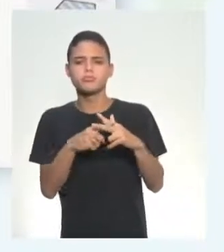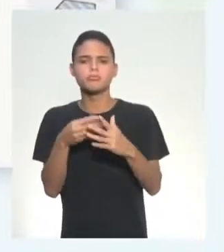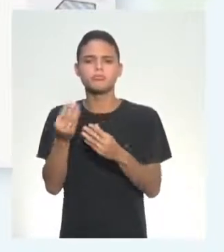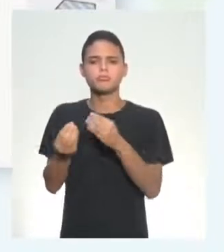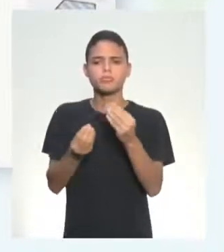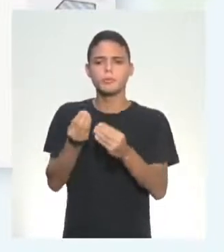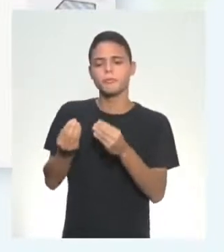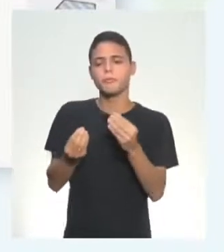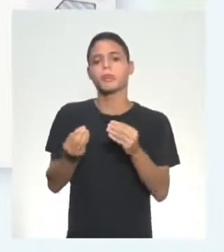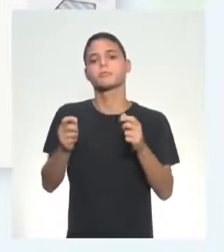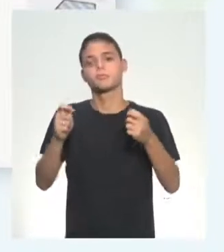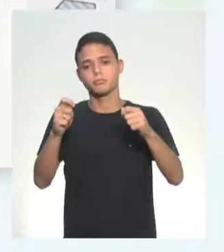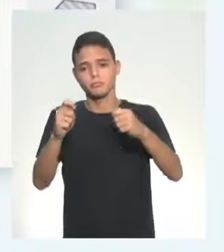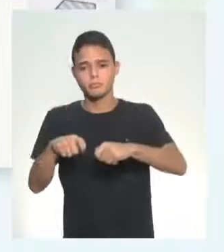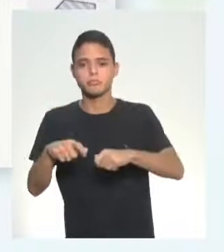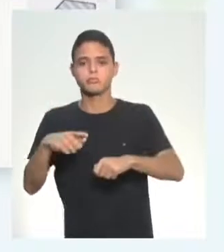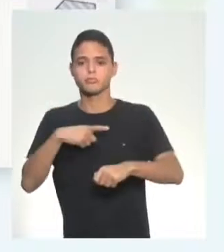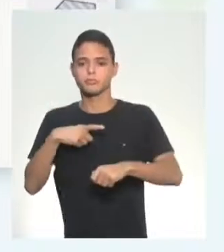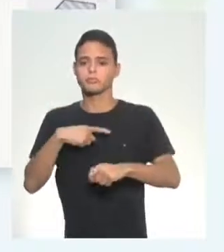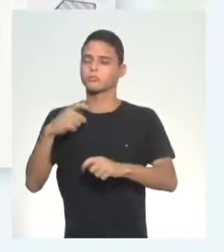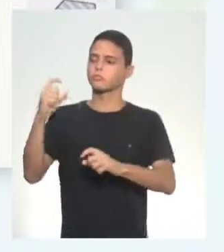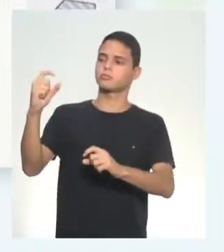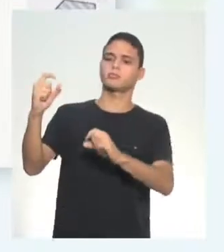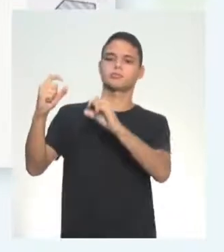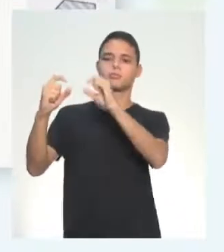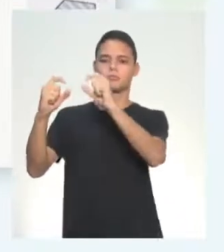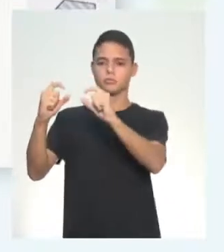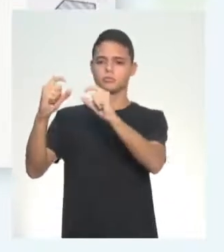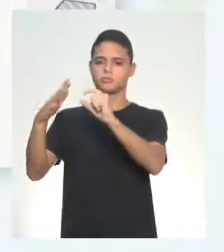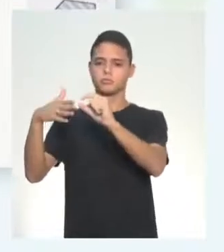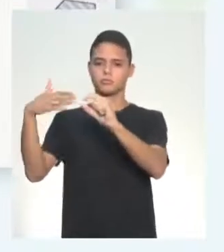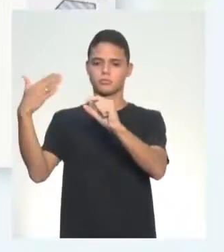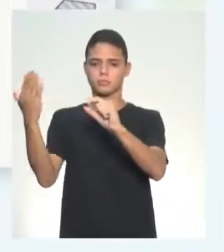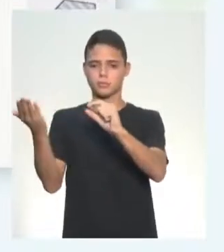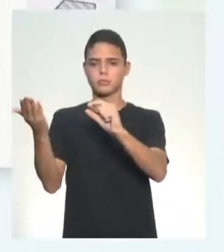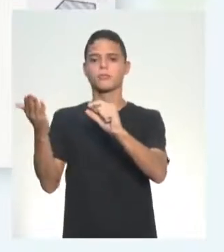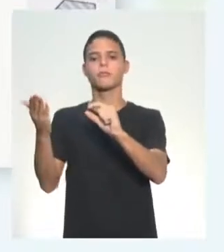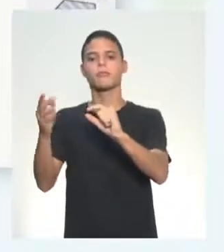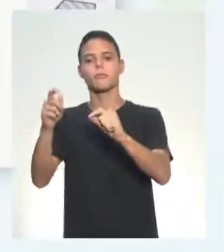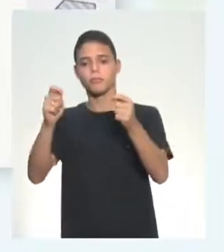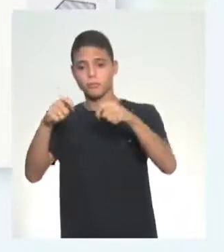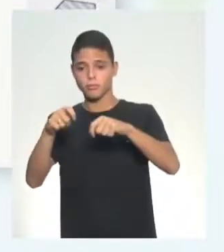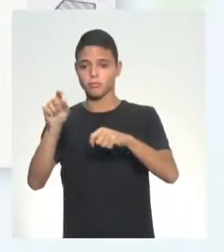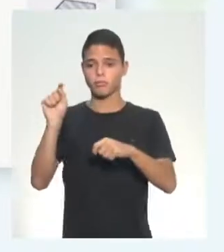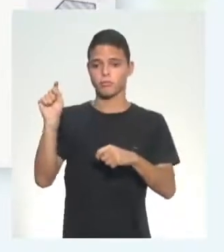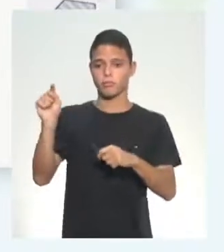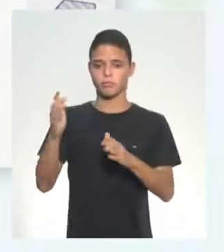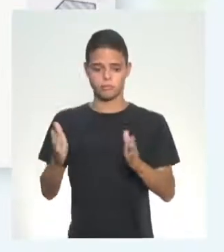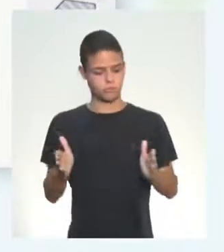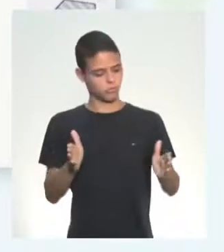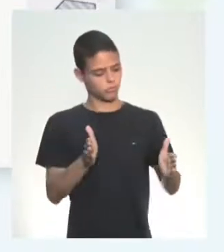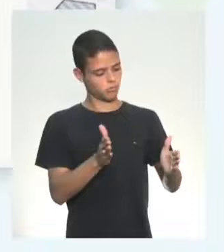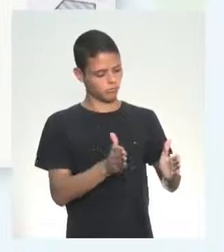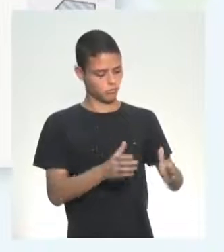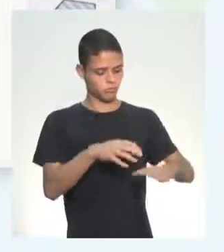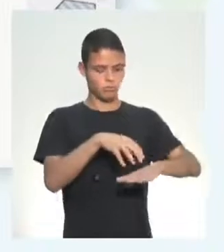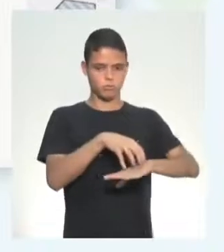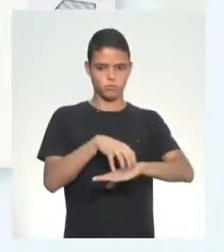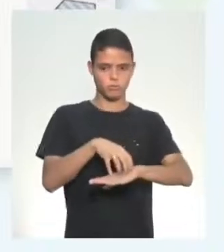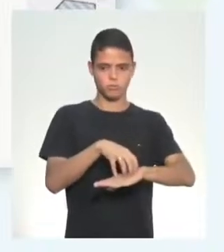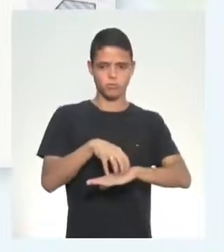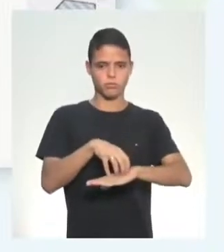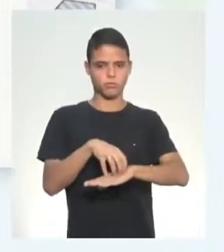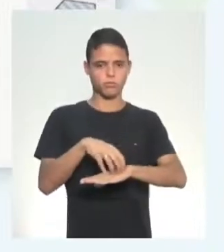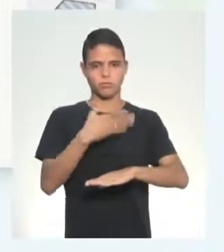aqui lateral que eu posso utilizar para a peça ficar melhor centralizada. Agora sim.